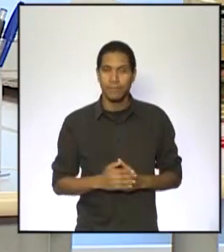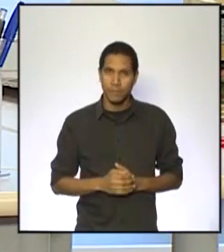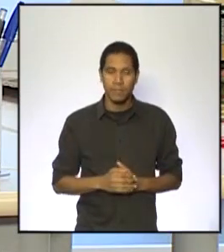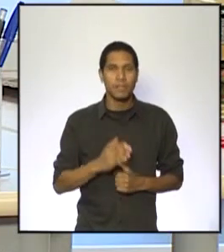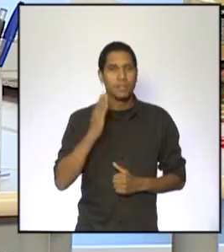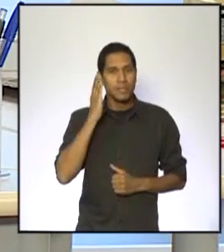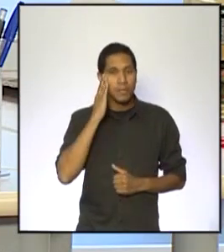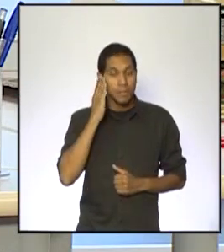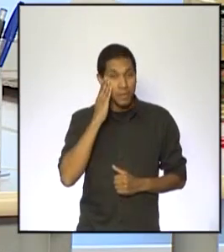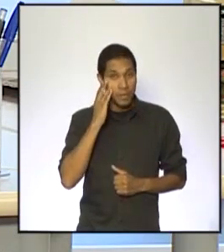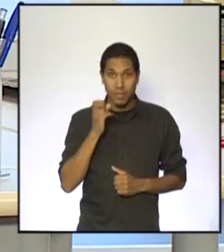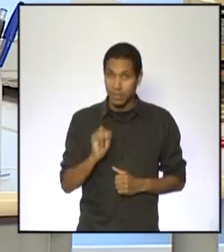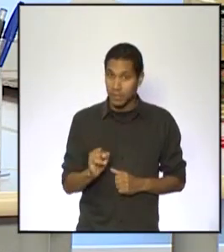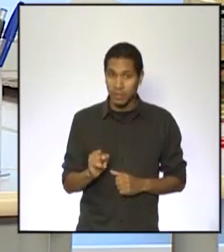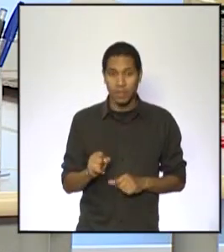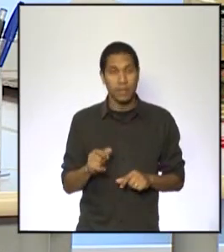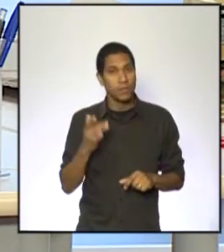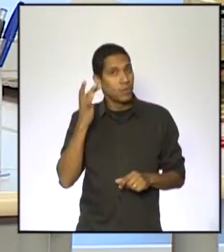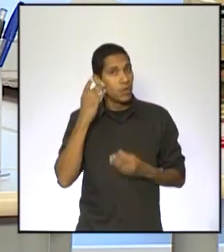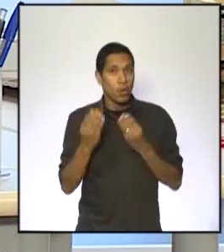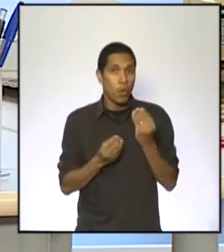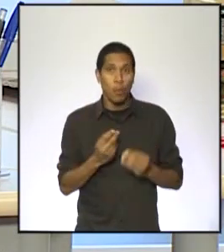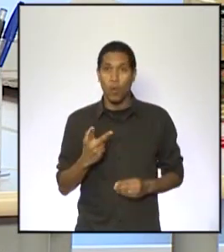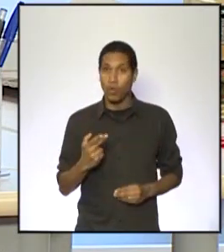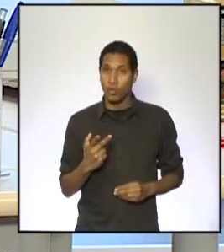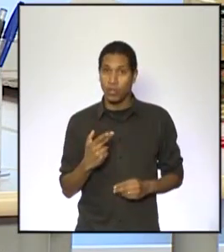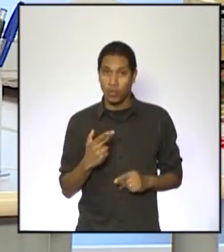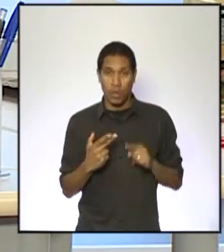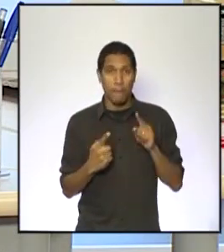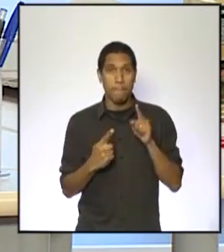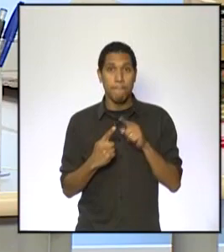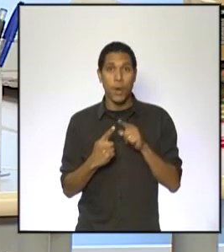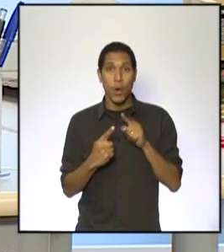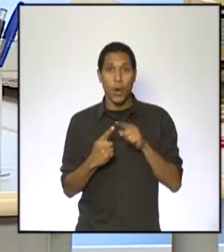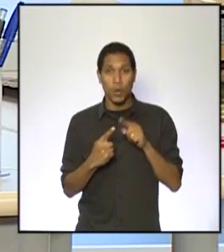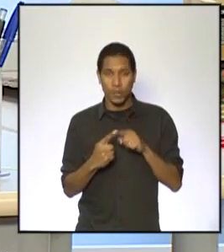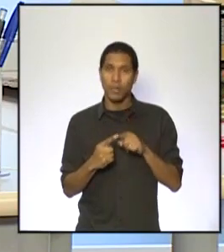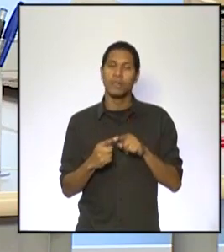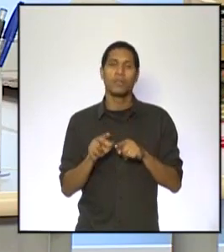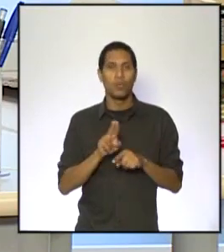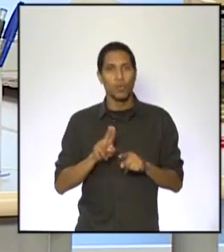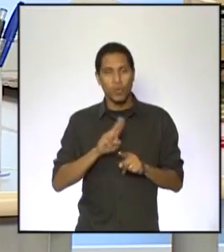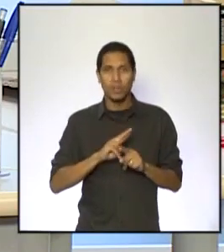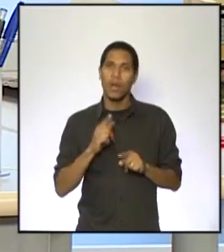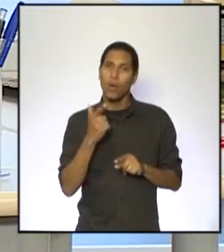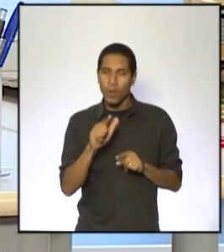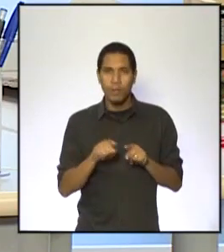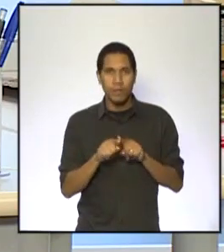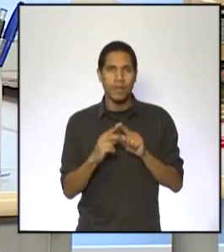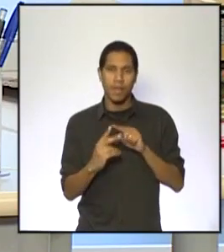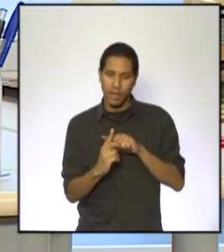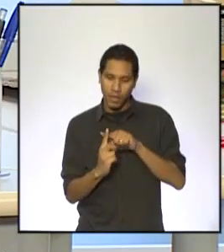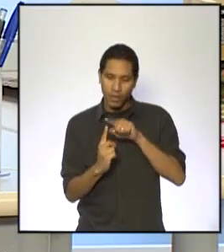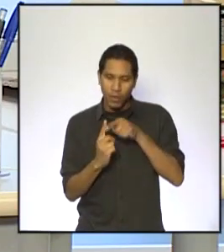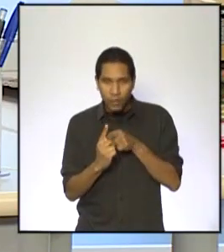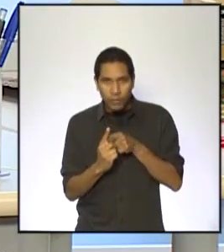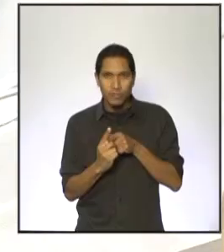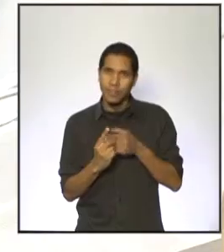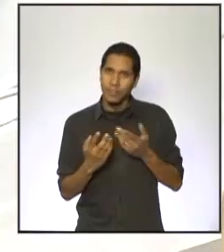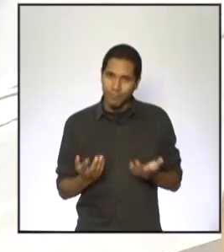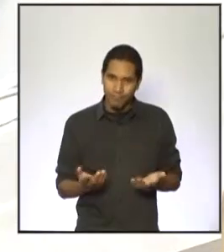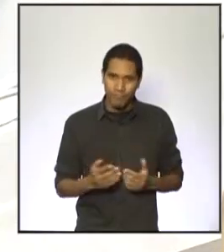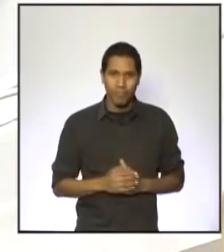Compreender, se você não tem habilidade com uma tesoura de ponta, utilize a tesoura sem ponta. Esses são